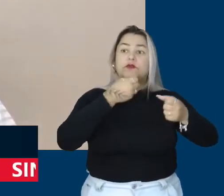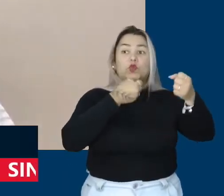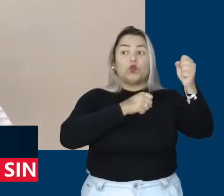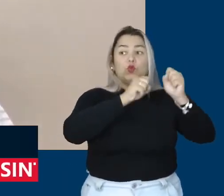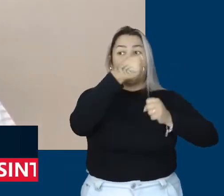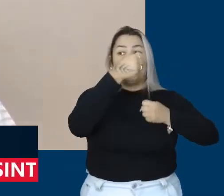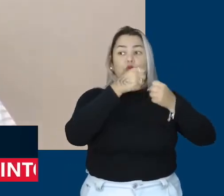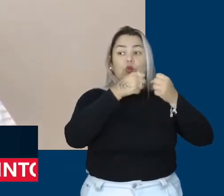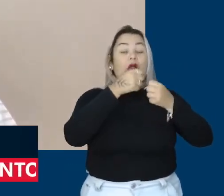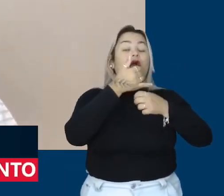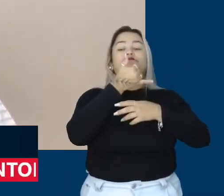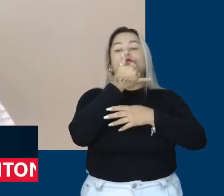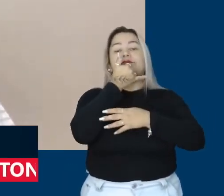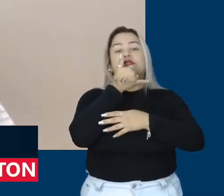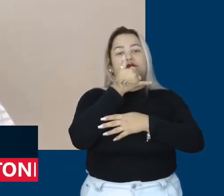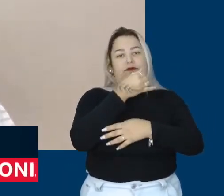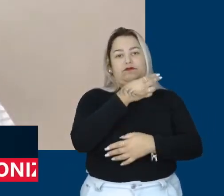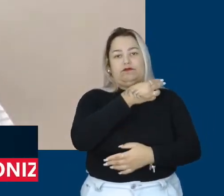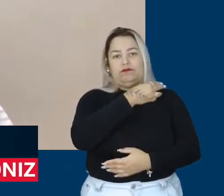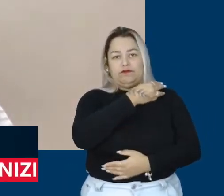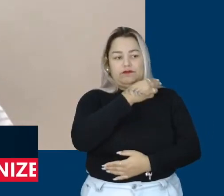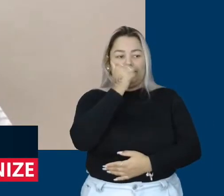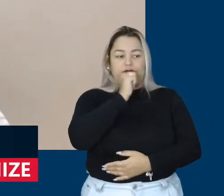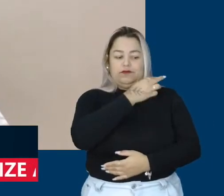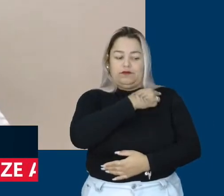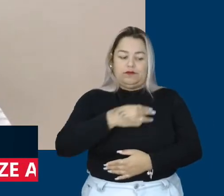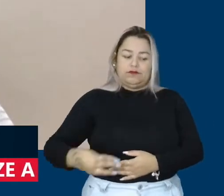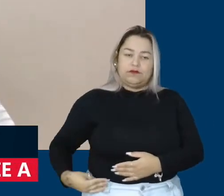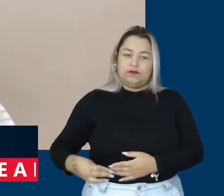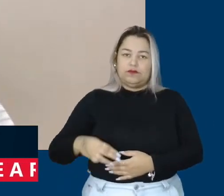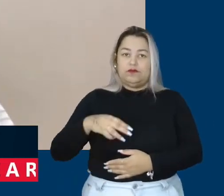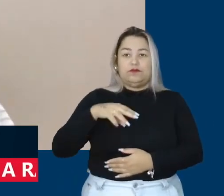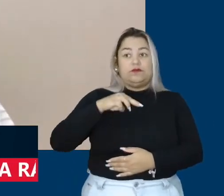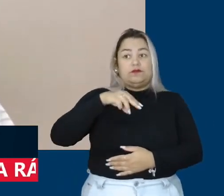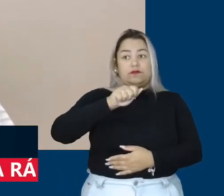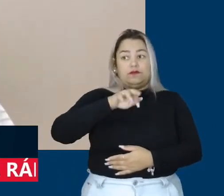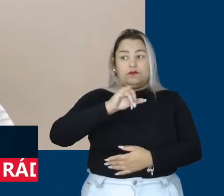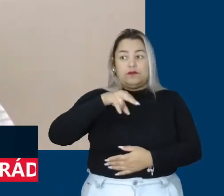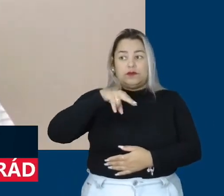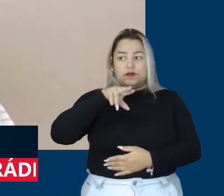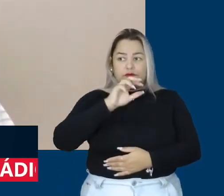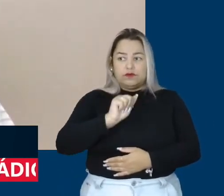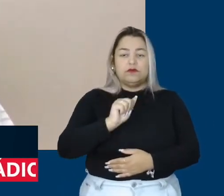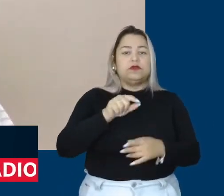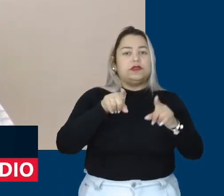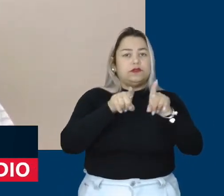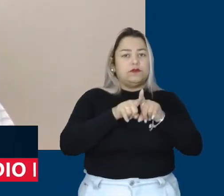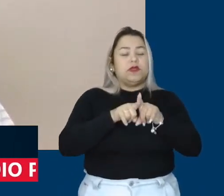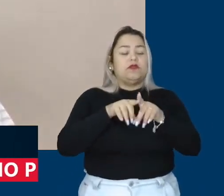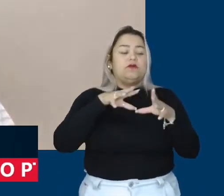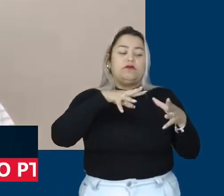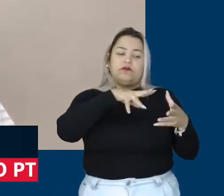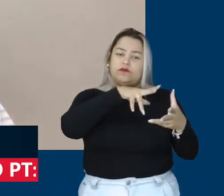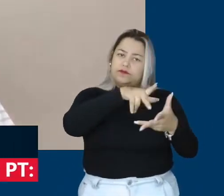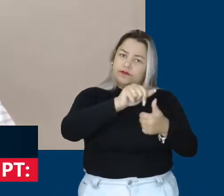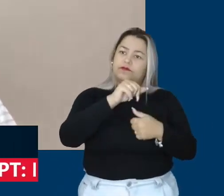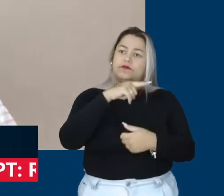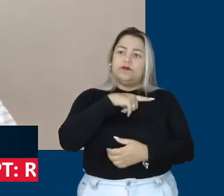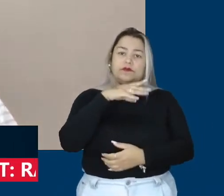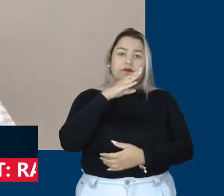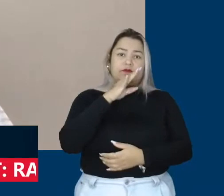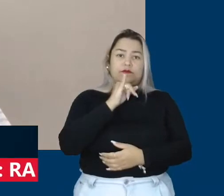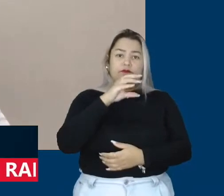a Marina, tem feito, aí, o esforço que a Marina tem feito para reposicionar essa questão aí a nível mundial. Mas nós temos outros biomas,